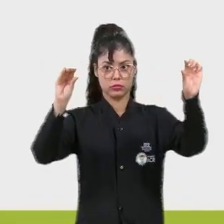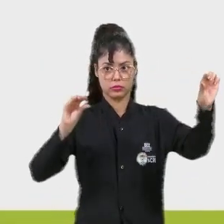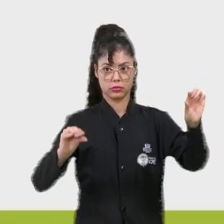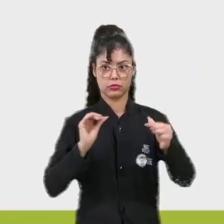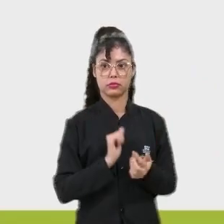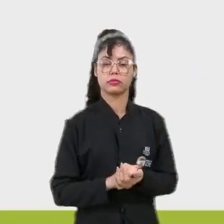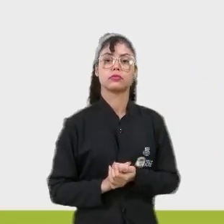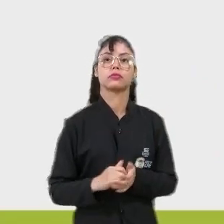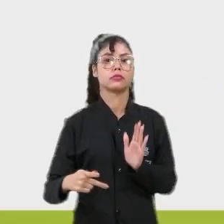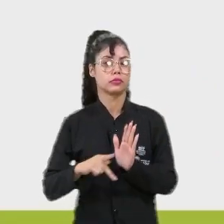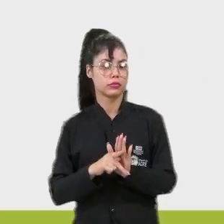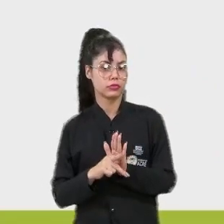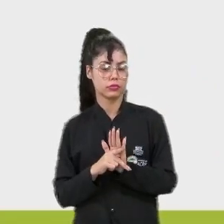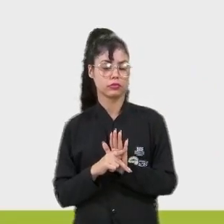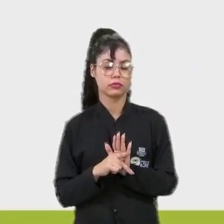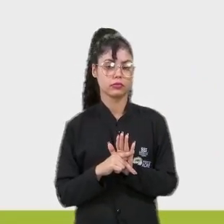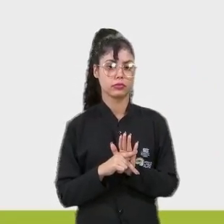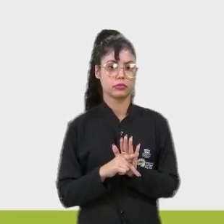uma forma